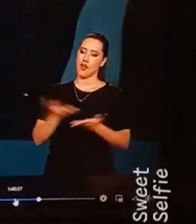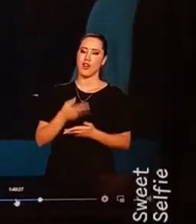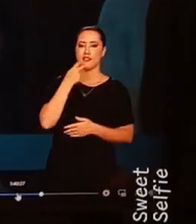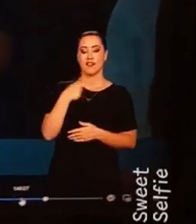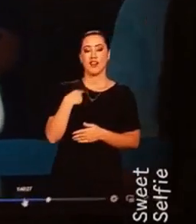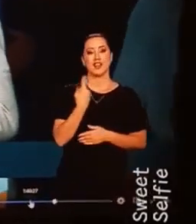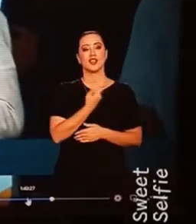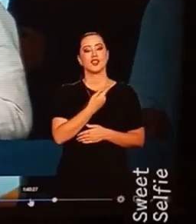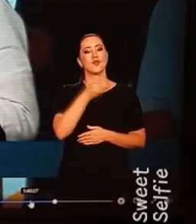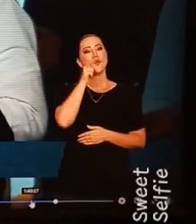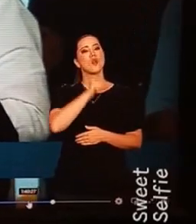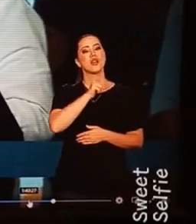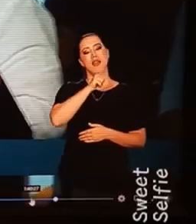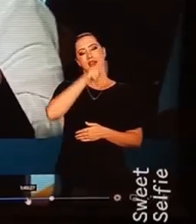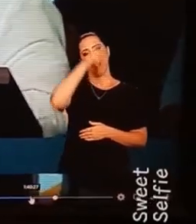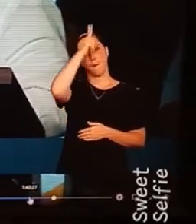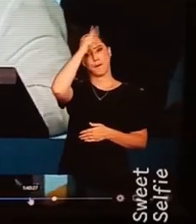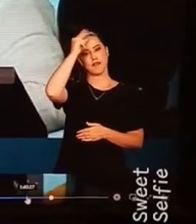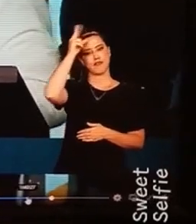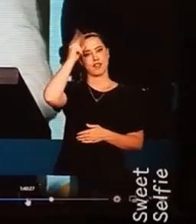prefeita de Santa Amaro.